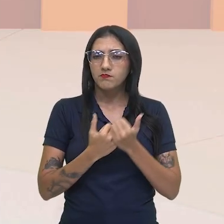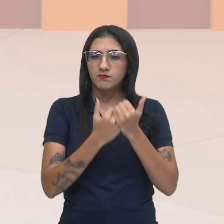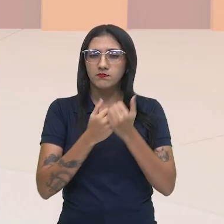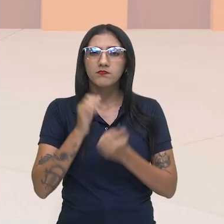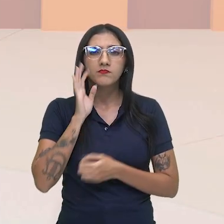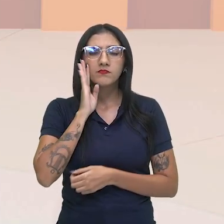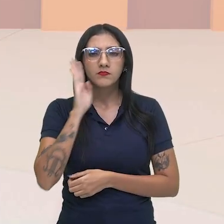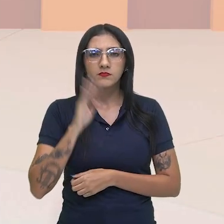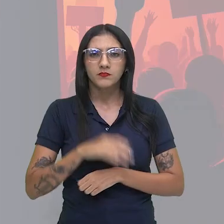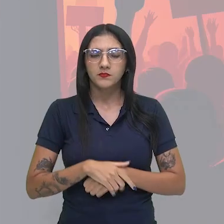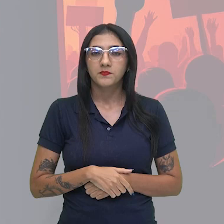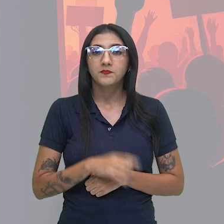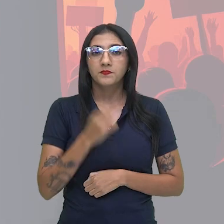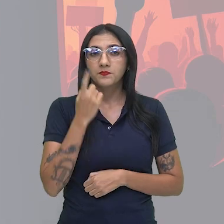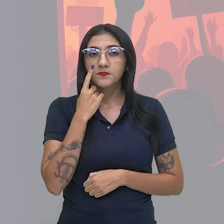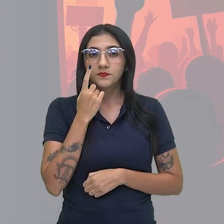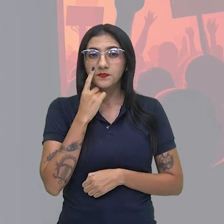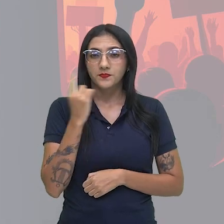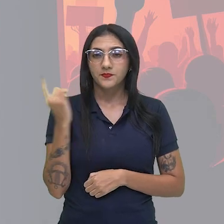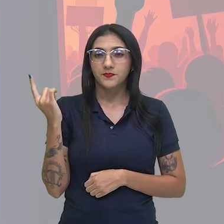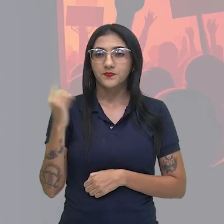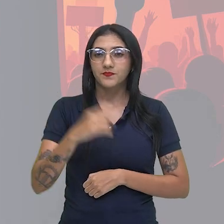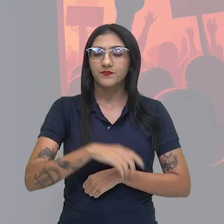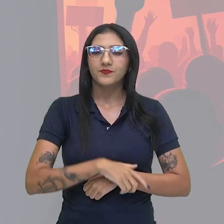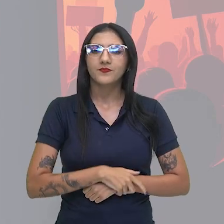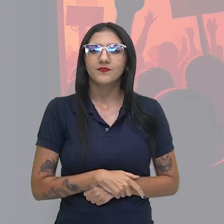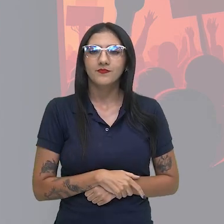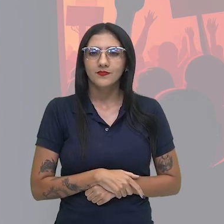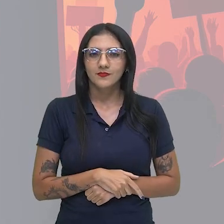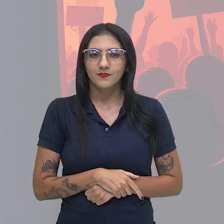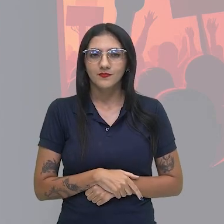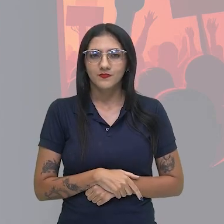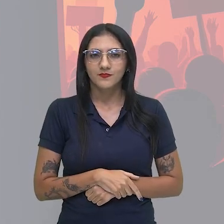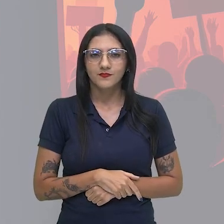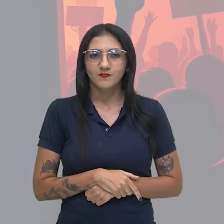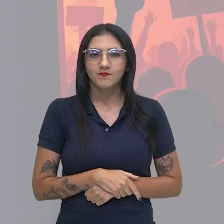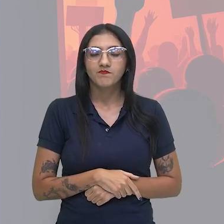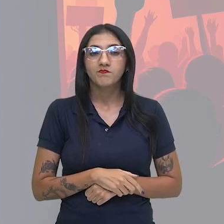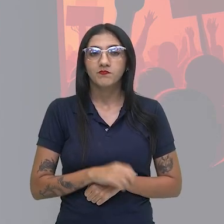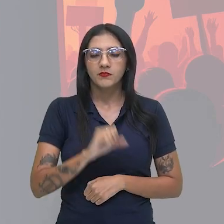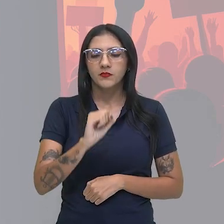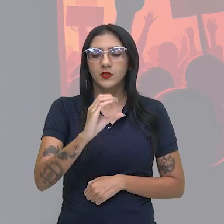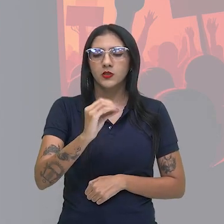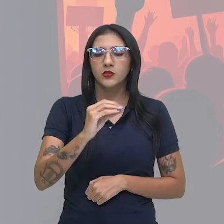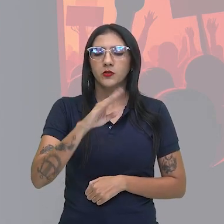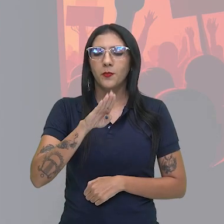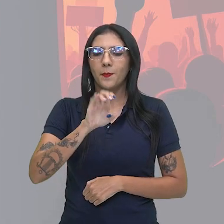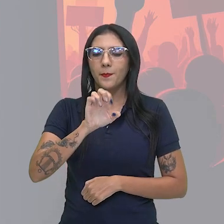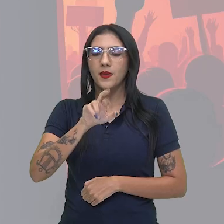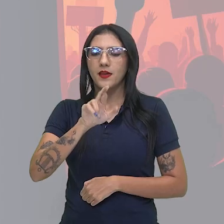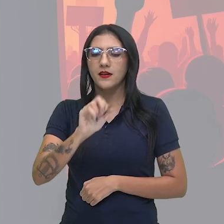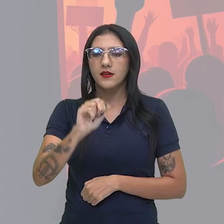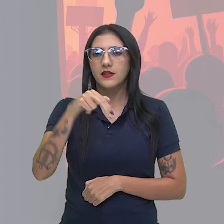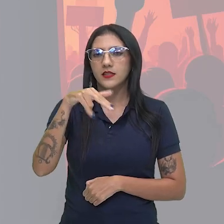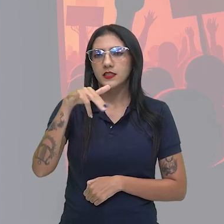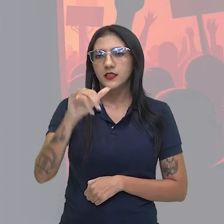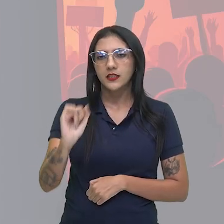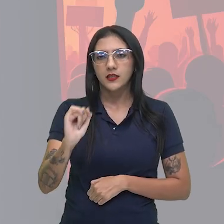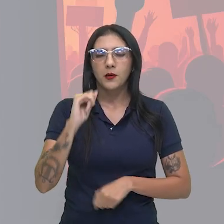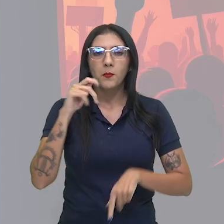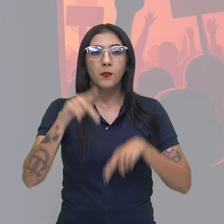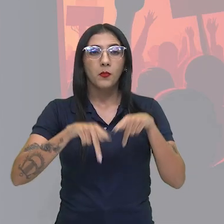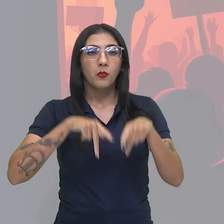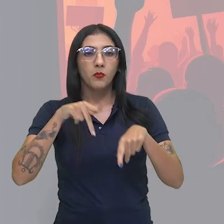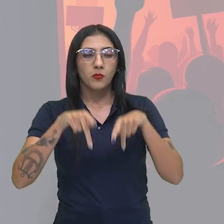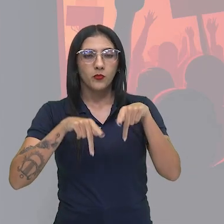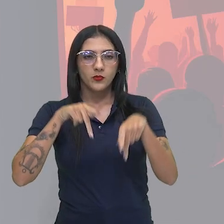pilares aí? Olha só. O primeiro pilar é a soberania popular, ou seja, o poder no Estado Democrático